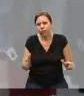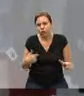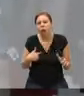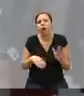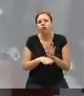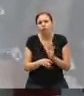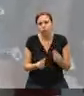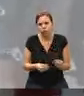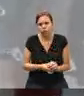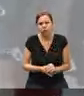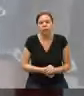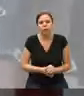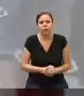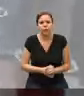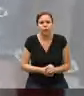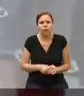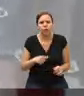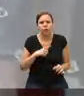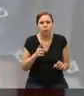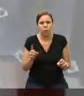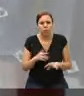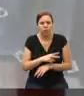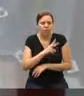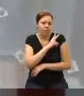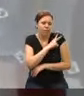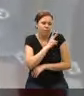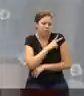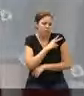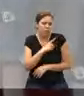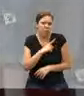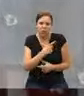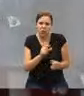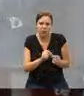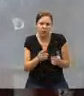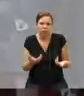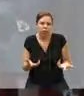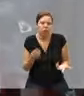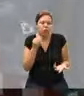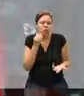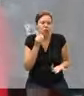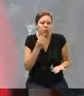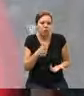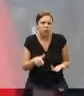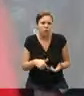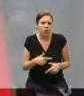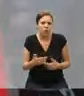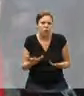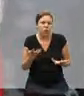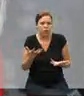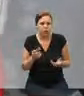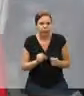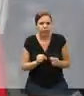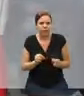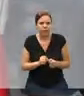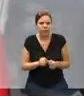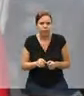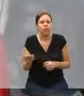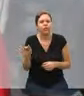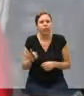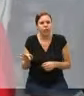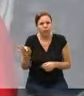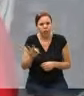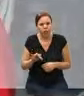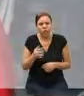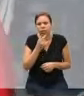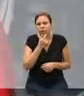porque quando eu terminei 12º ano, não tinha o que fazer, oportunidade. Eu queria fazer faculdade